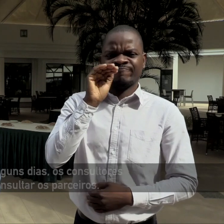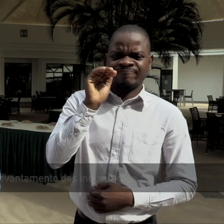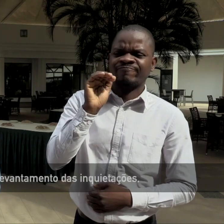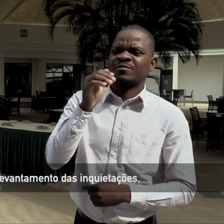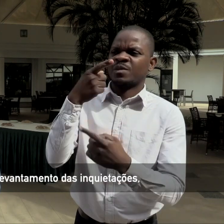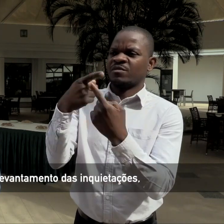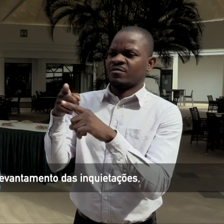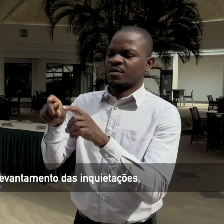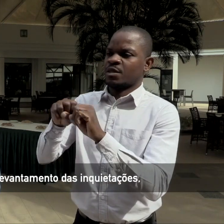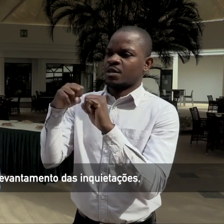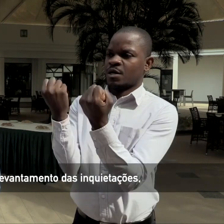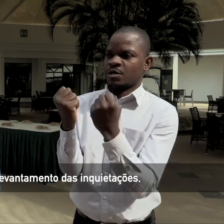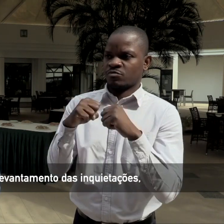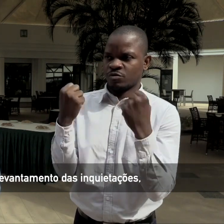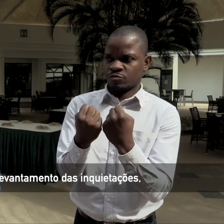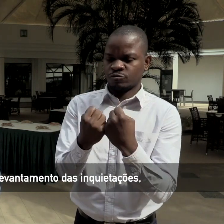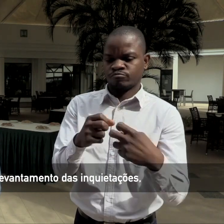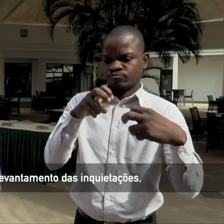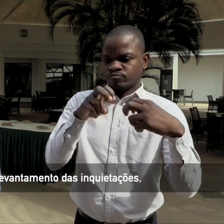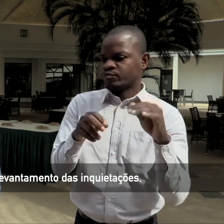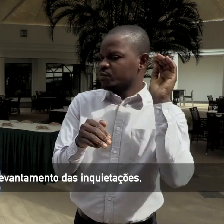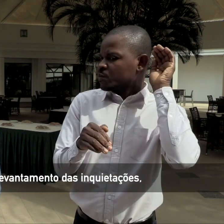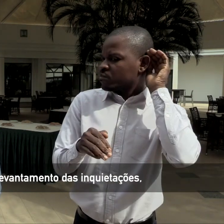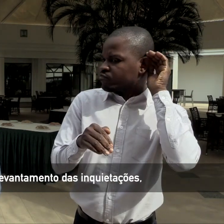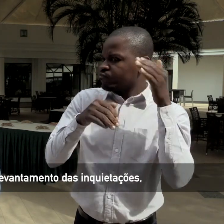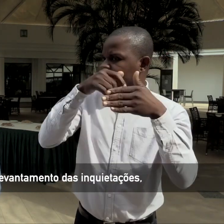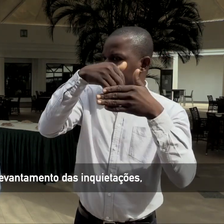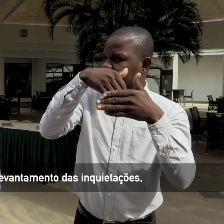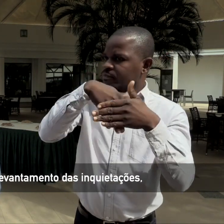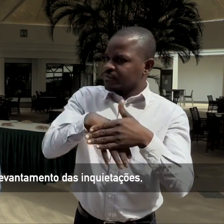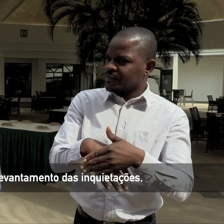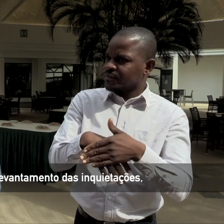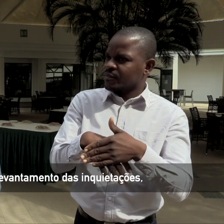parceiros para poderem obter deles